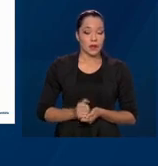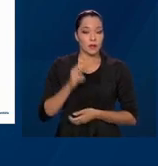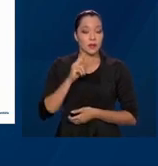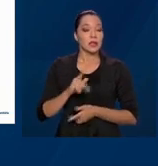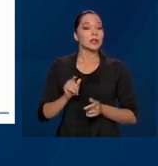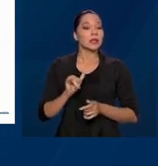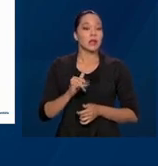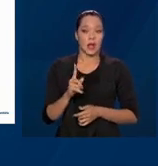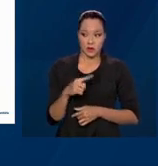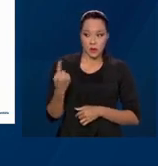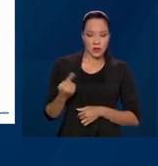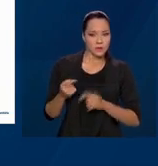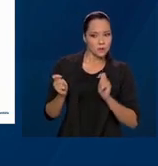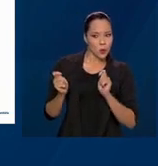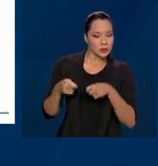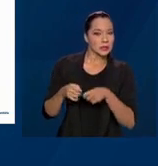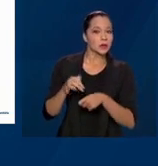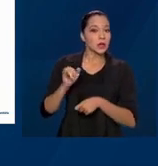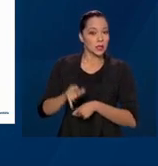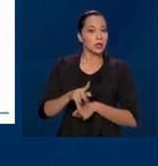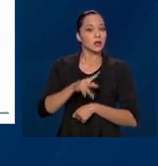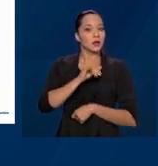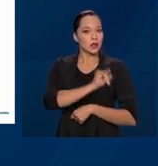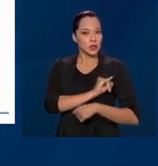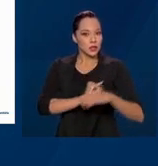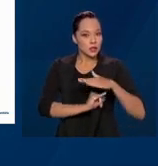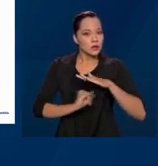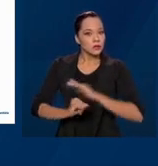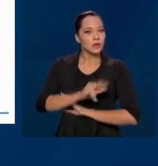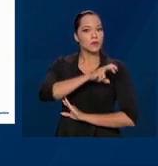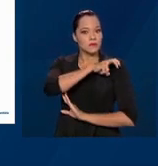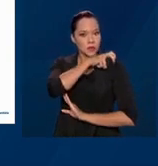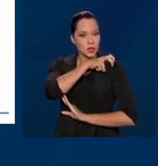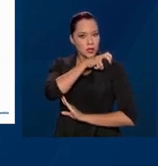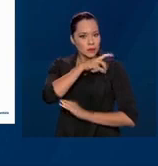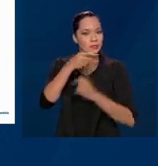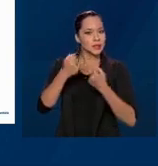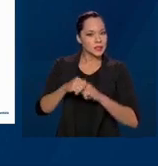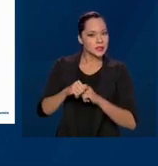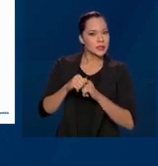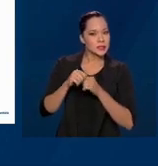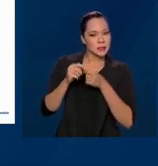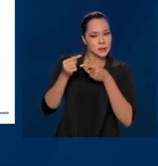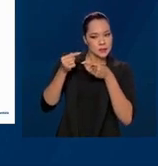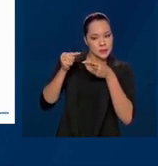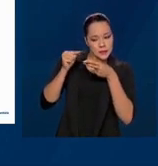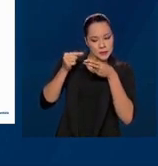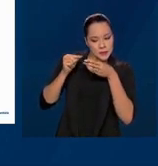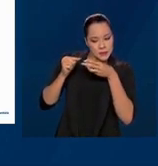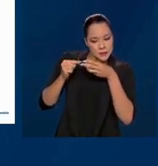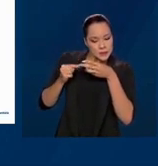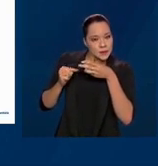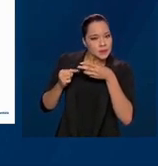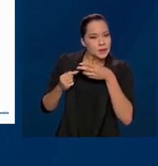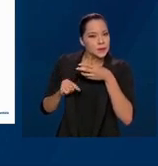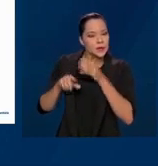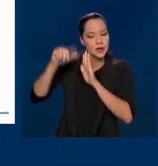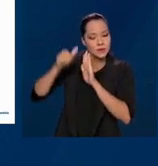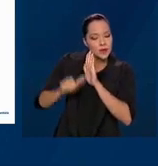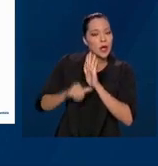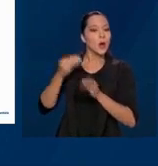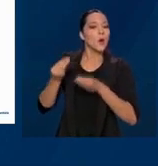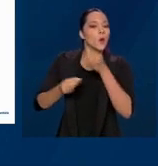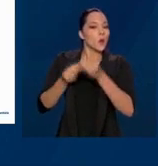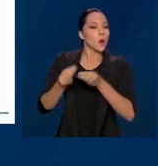condição é que o Instituto Butantan avalie com muito cuidado e com muita proximidade como vai ser o comportamento